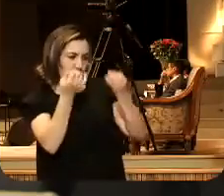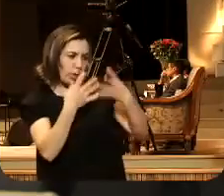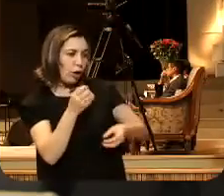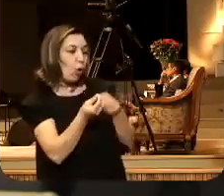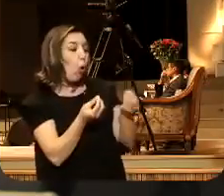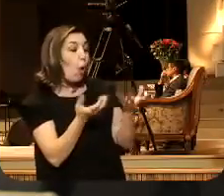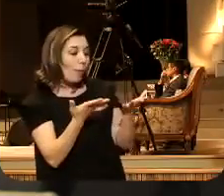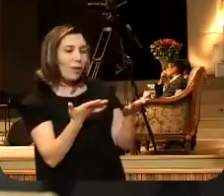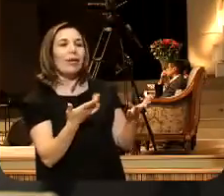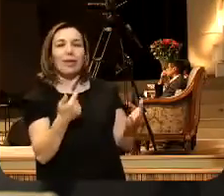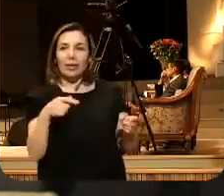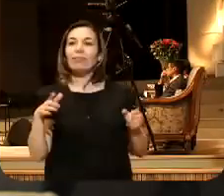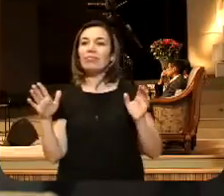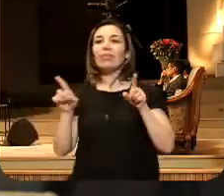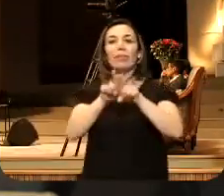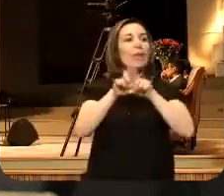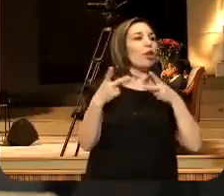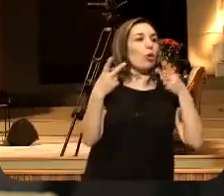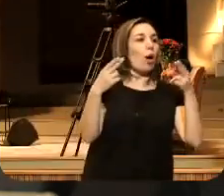confia.